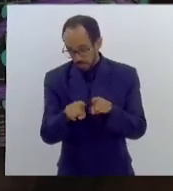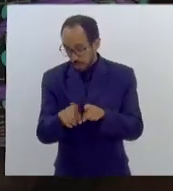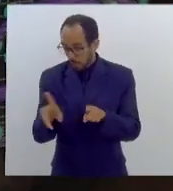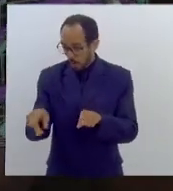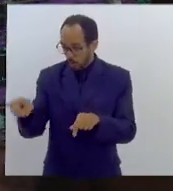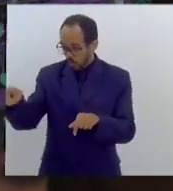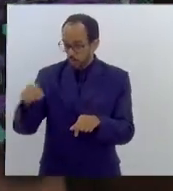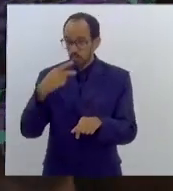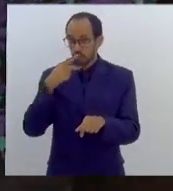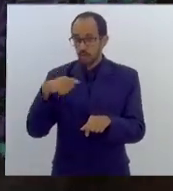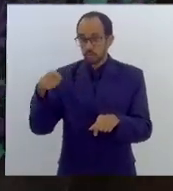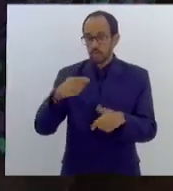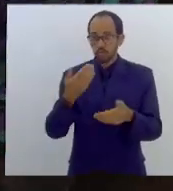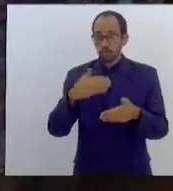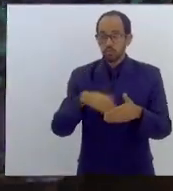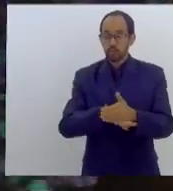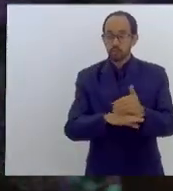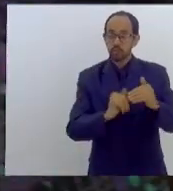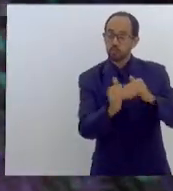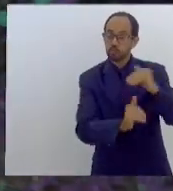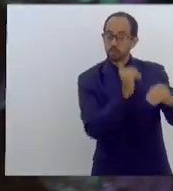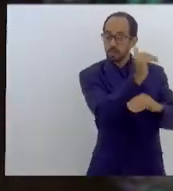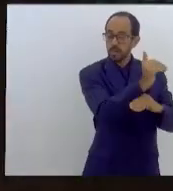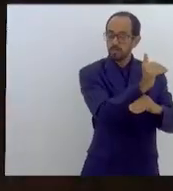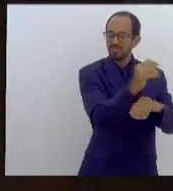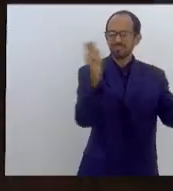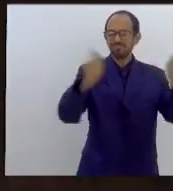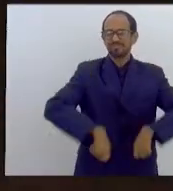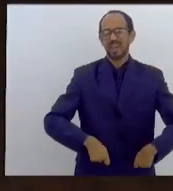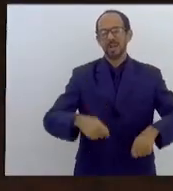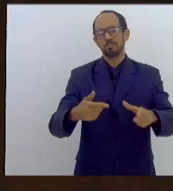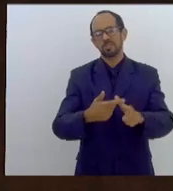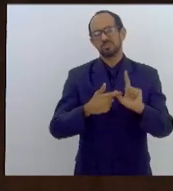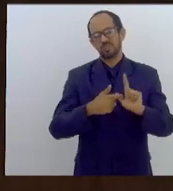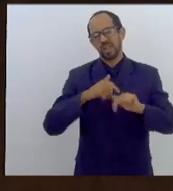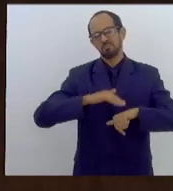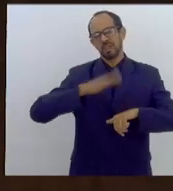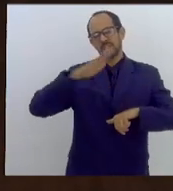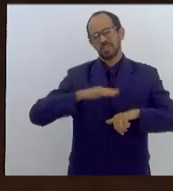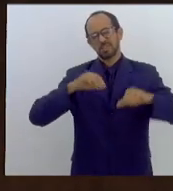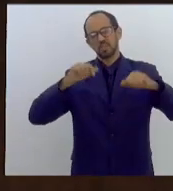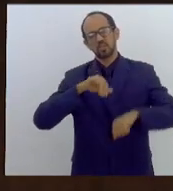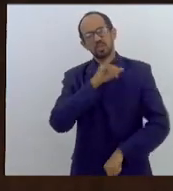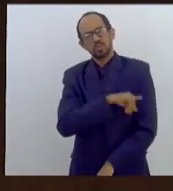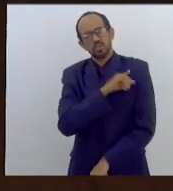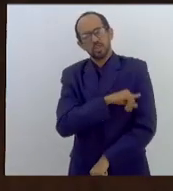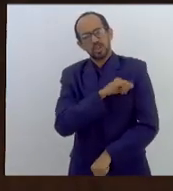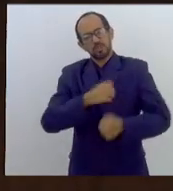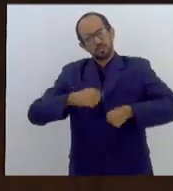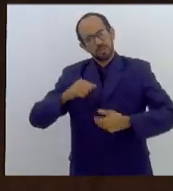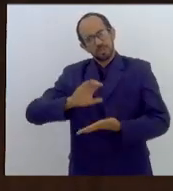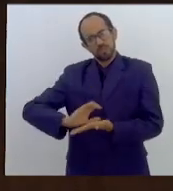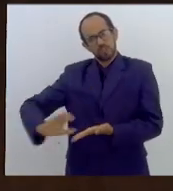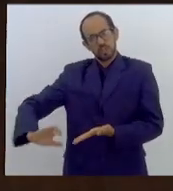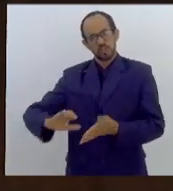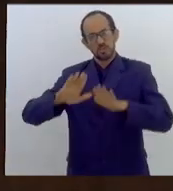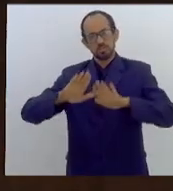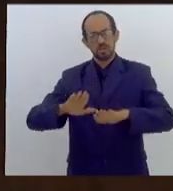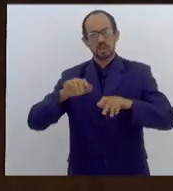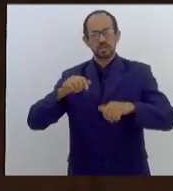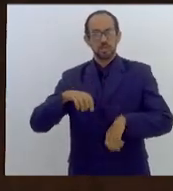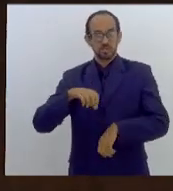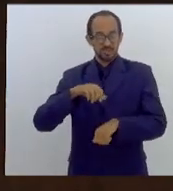grande entusiasta, não pode se endividar mais. De fato, o Estado do Rio de Janeiro precisa investir, mas com mais